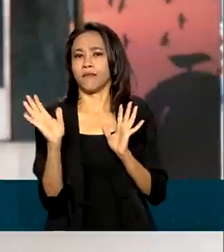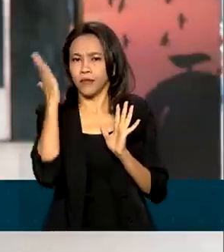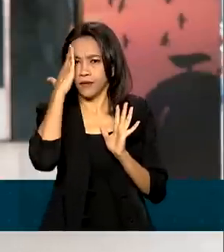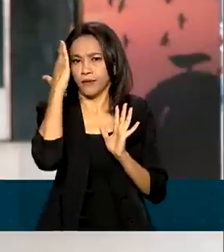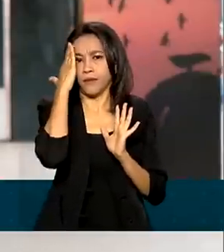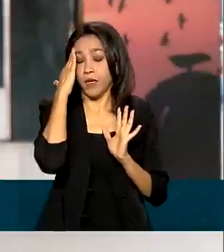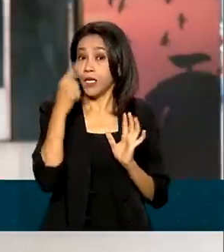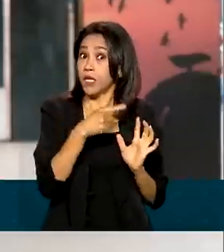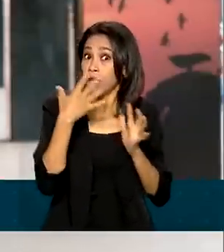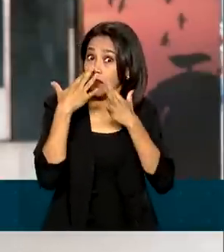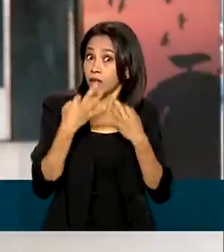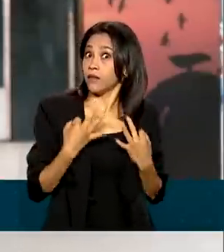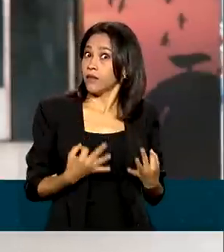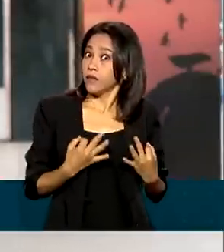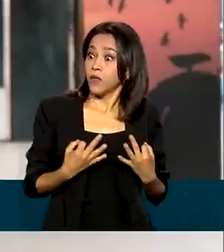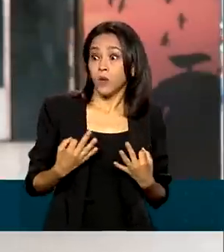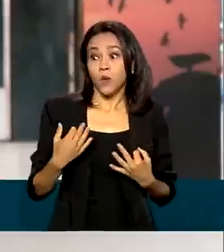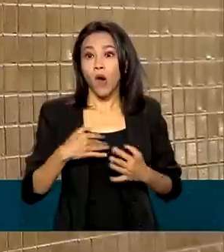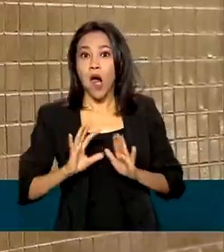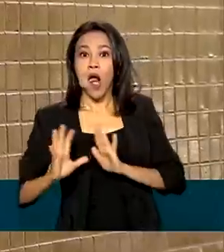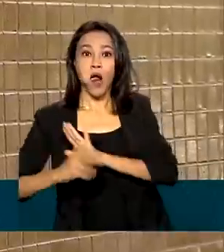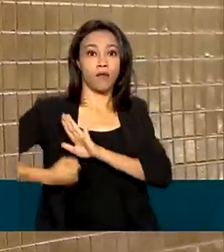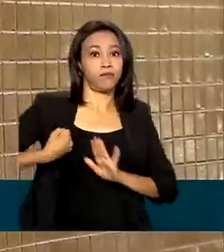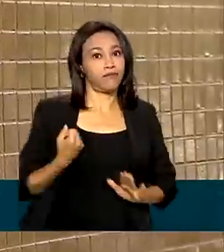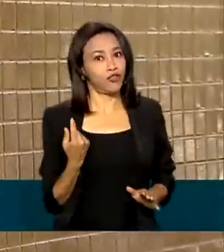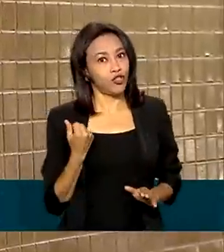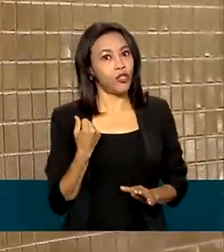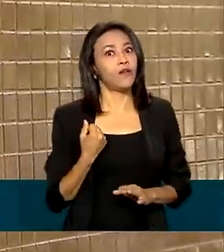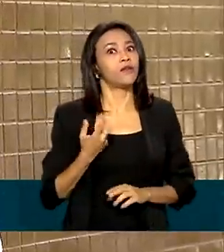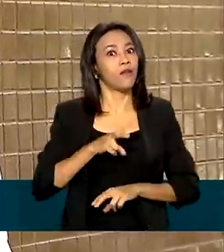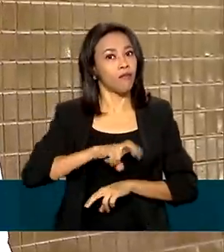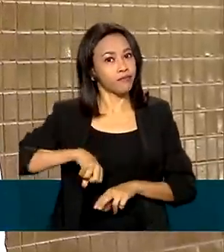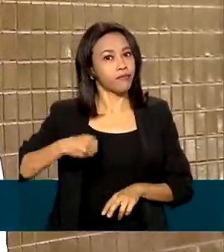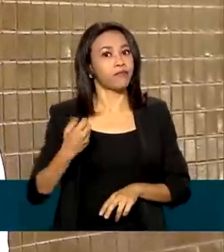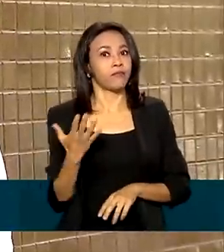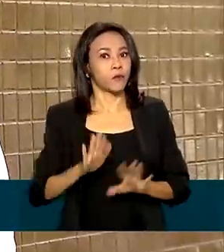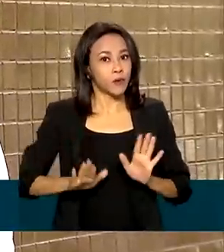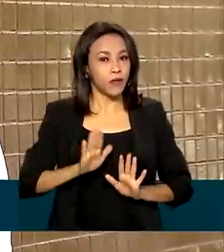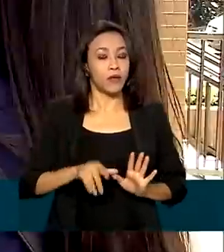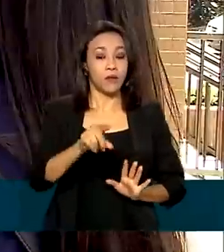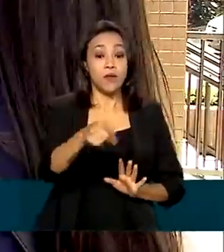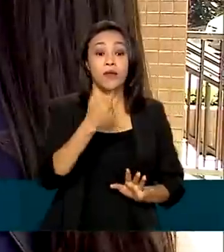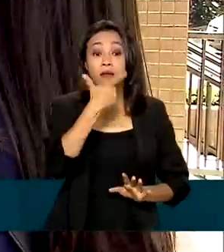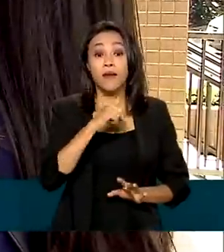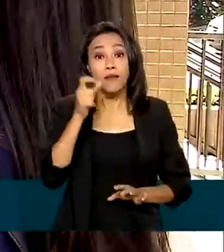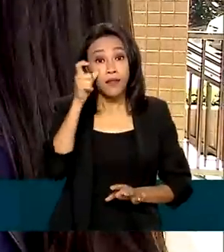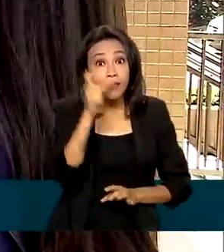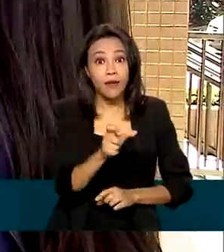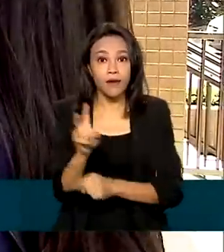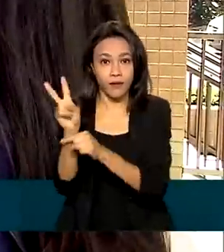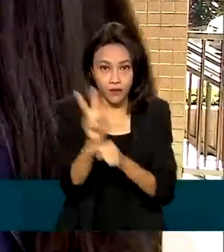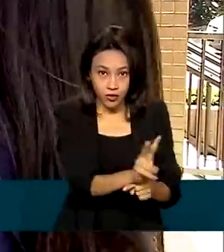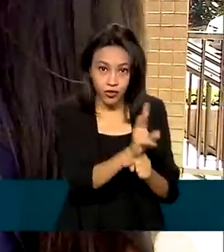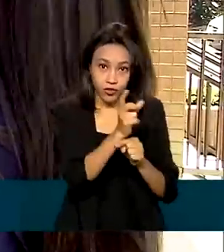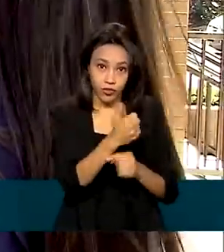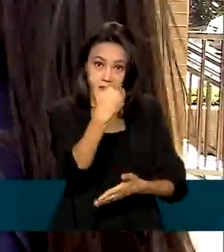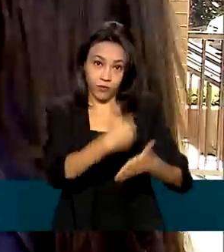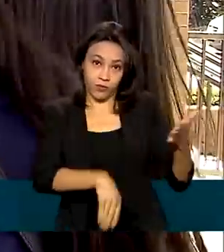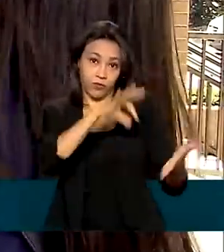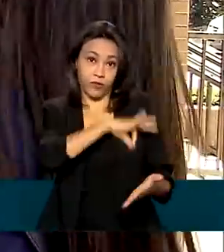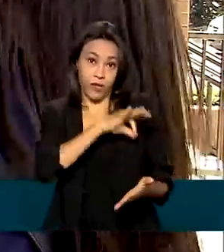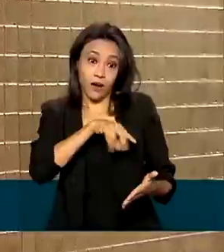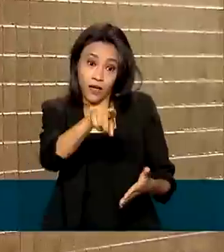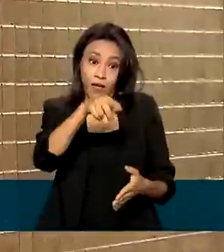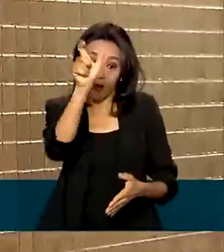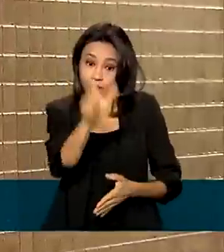ficar de olho nas tentativas de golpe e para quem tem interesse no crédito consignado essa Educadora financeira dá algumas